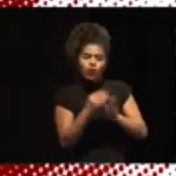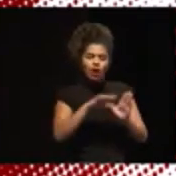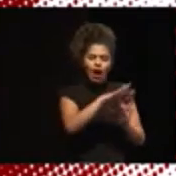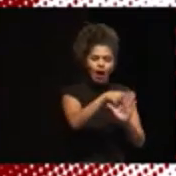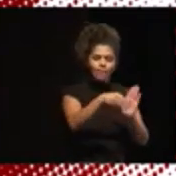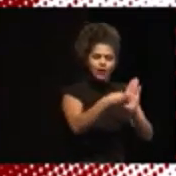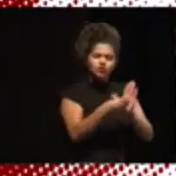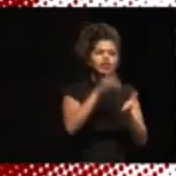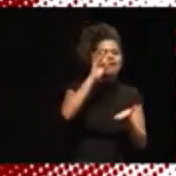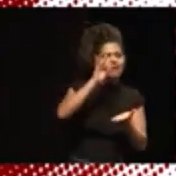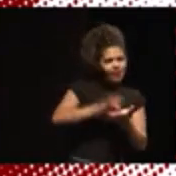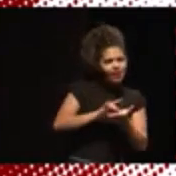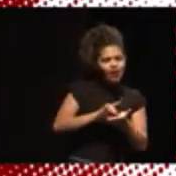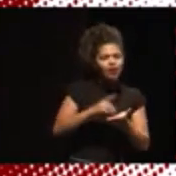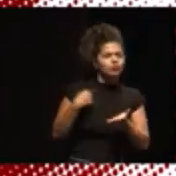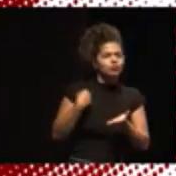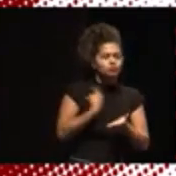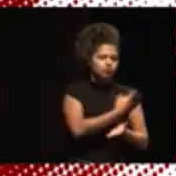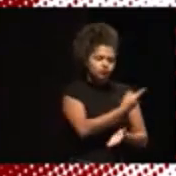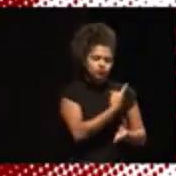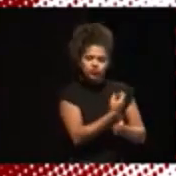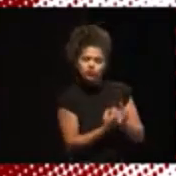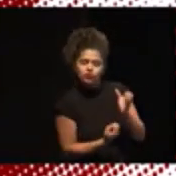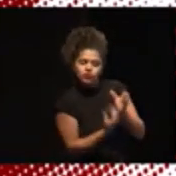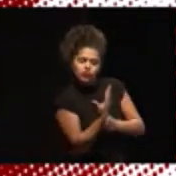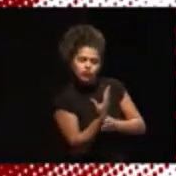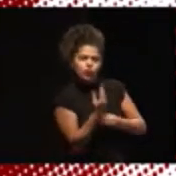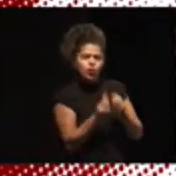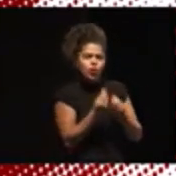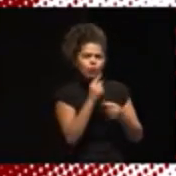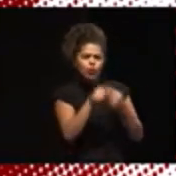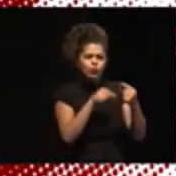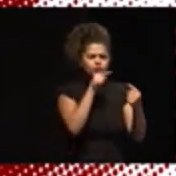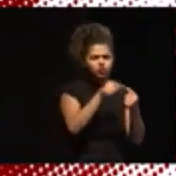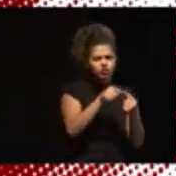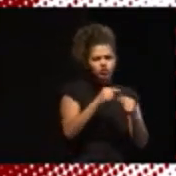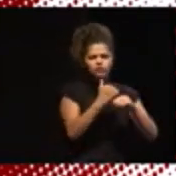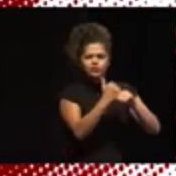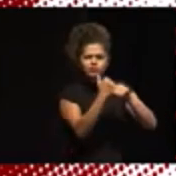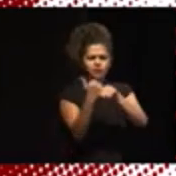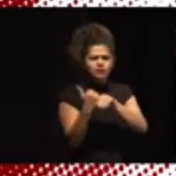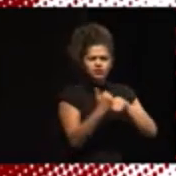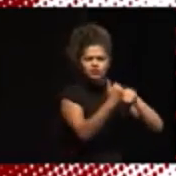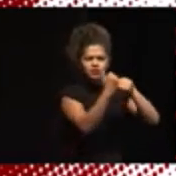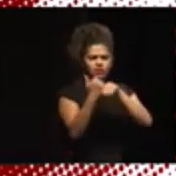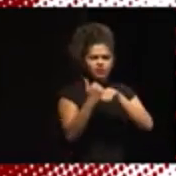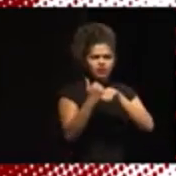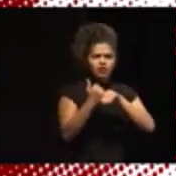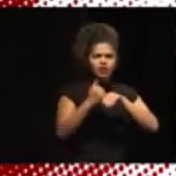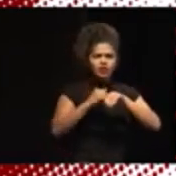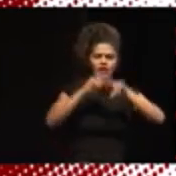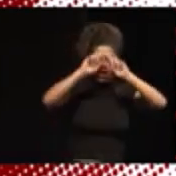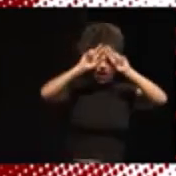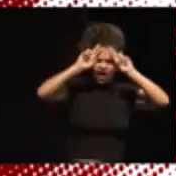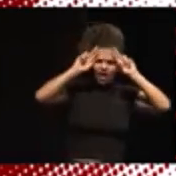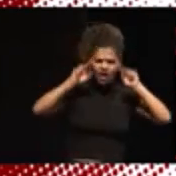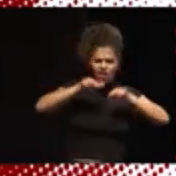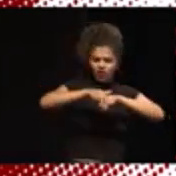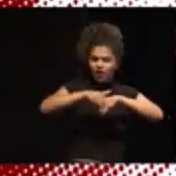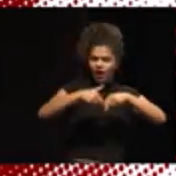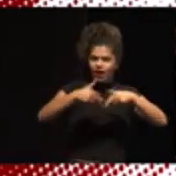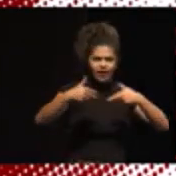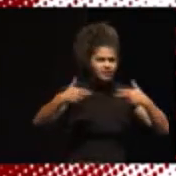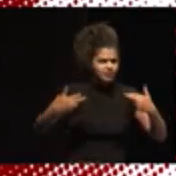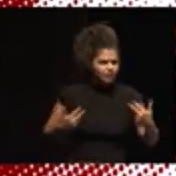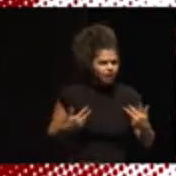fundou com o objetivo de fazer uma equidade, uma diversidade etno-racial dentro da redação, para